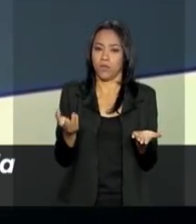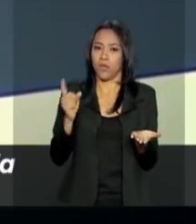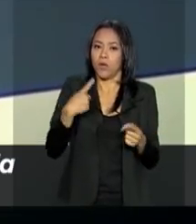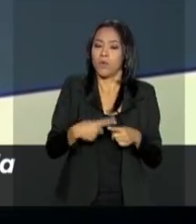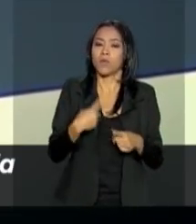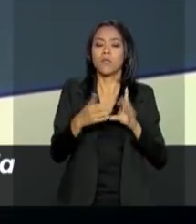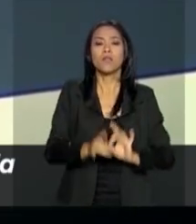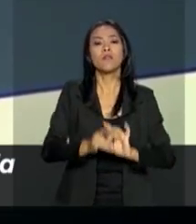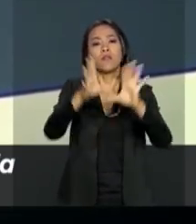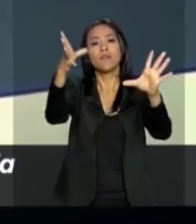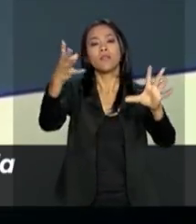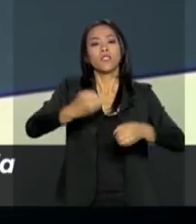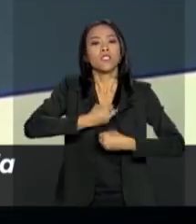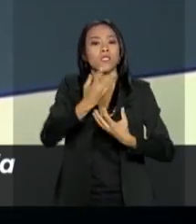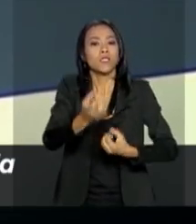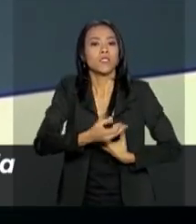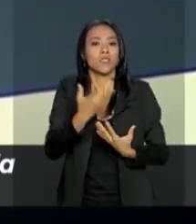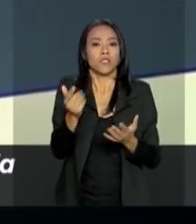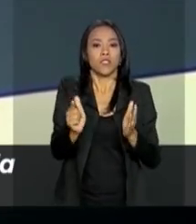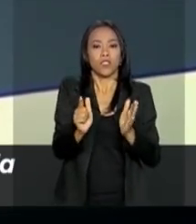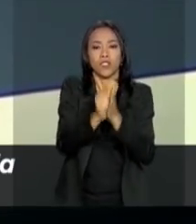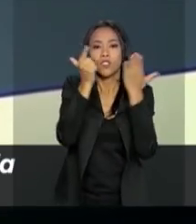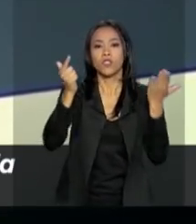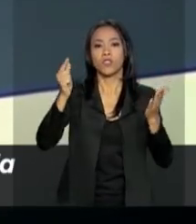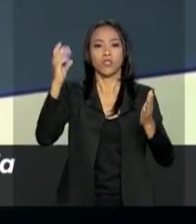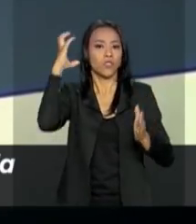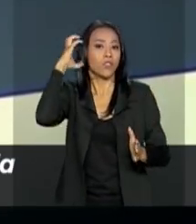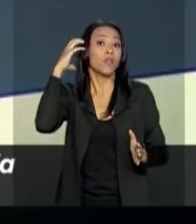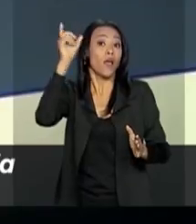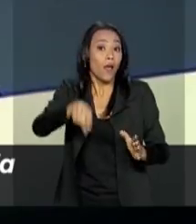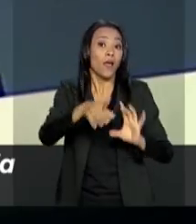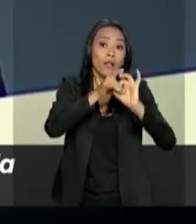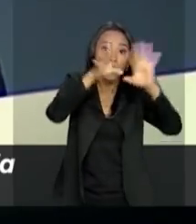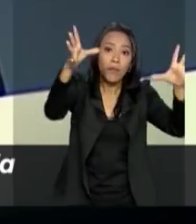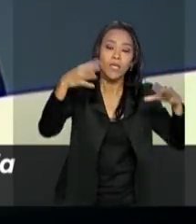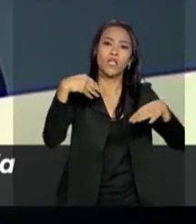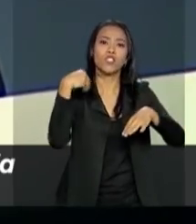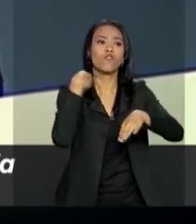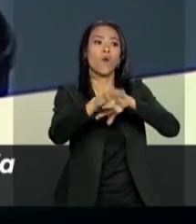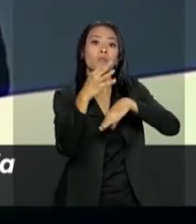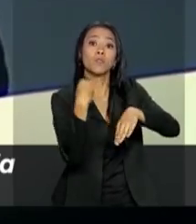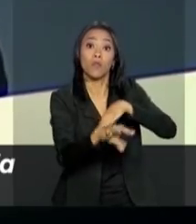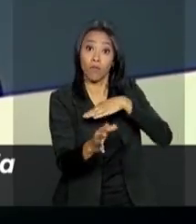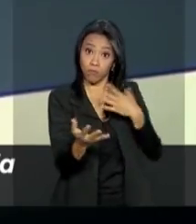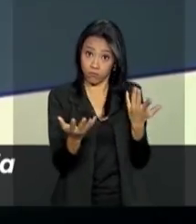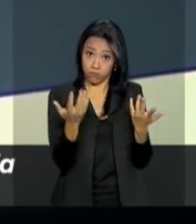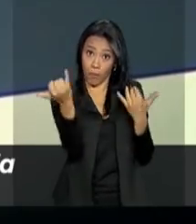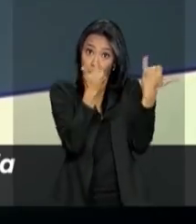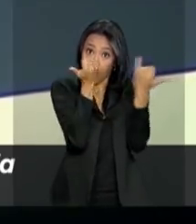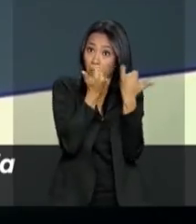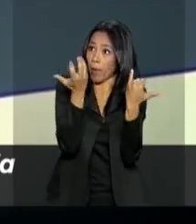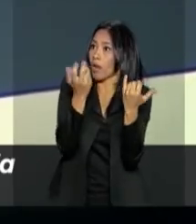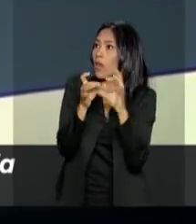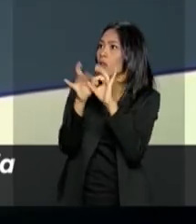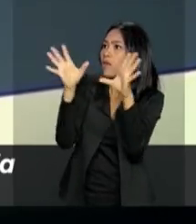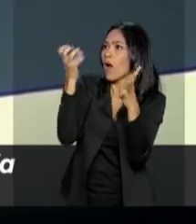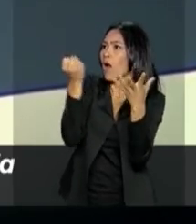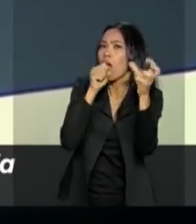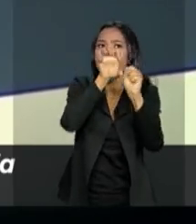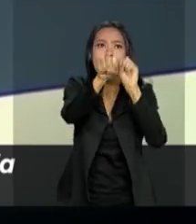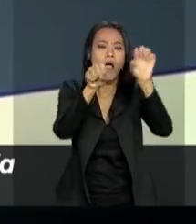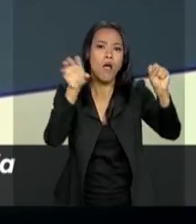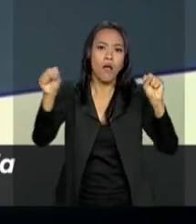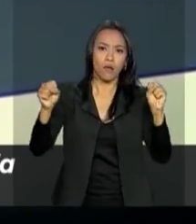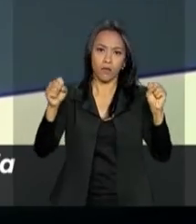imprensa está muito ligada à liberdade de informação estas estes dois tópicos condicionais eu digo que são